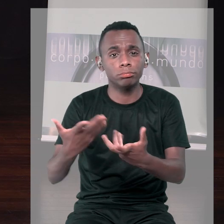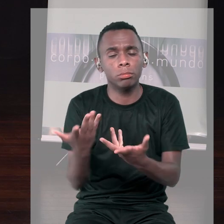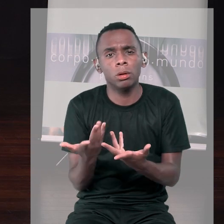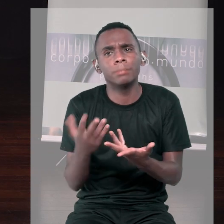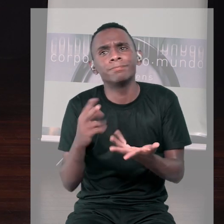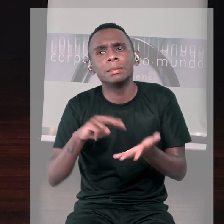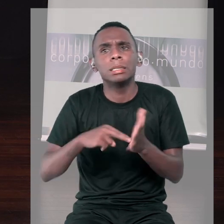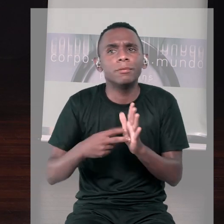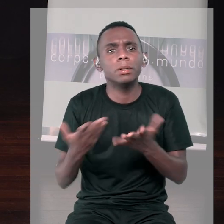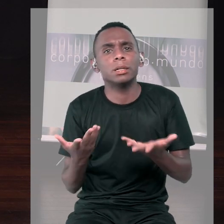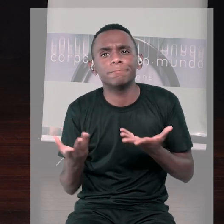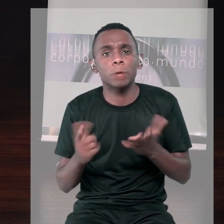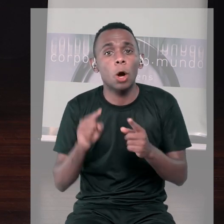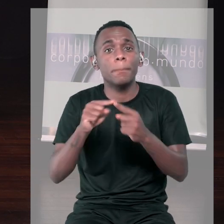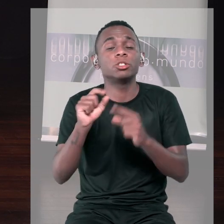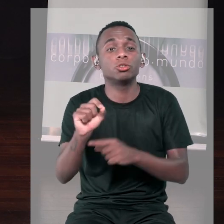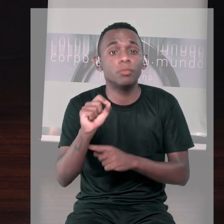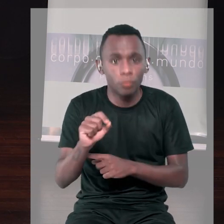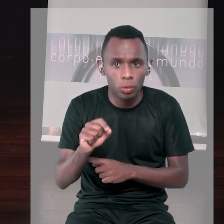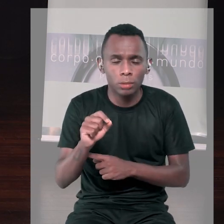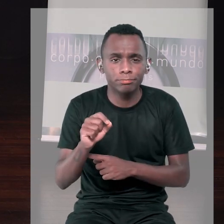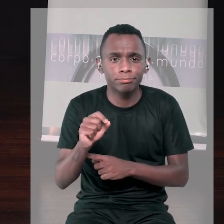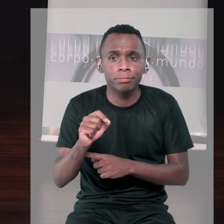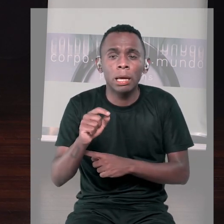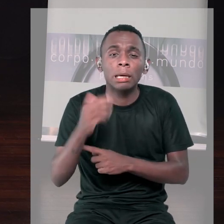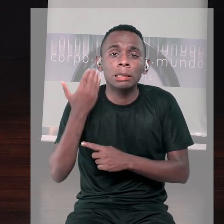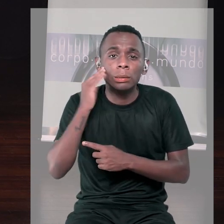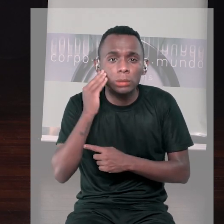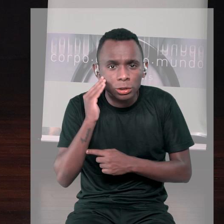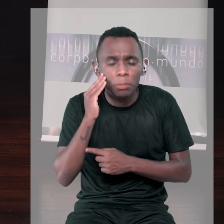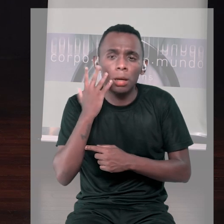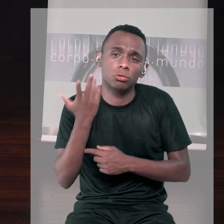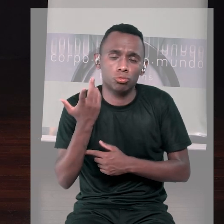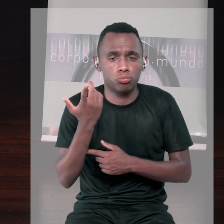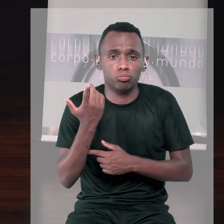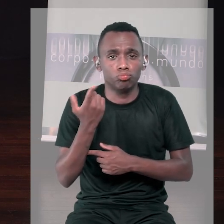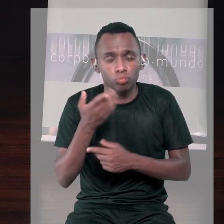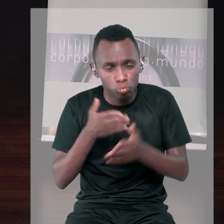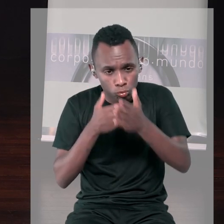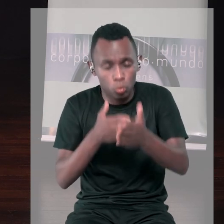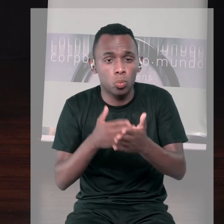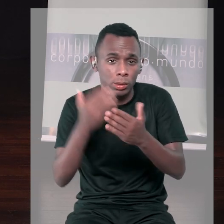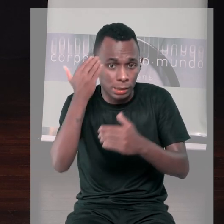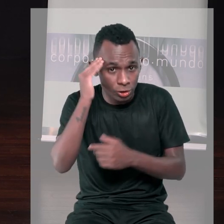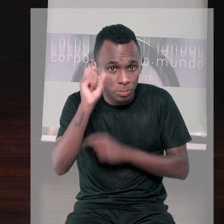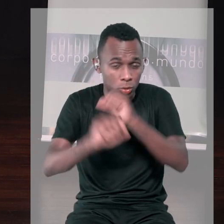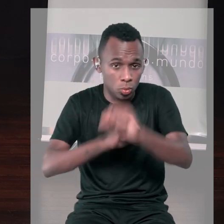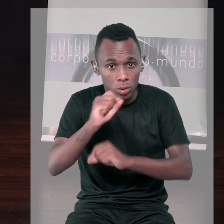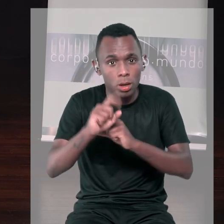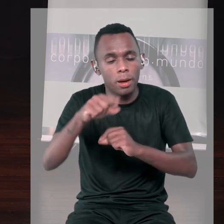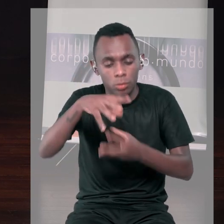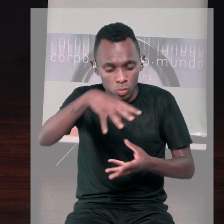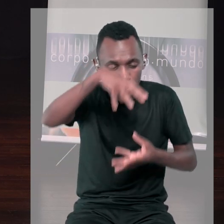ele pretendia se colar nessa noção, uma das noções que estruturam esse ciclo, que é a noção de